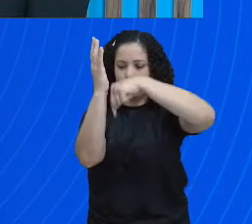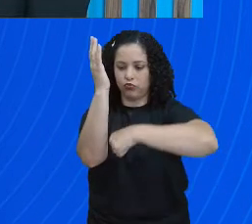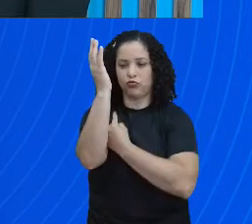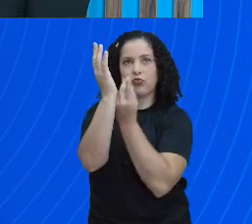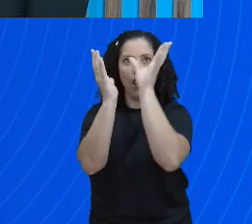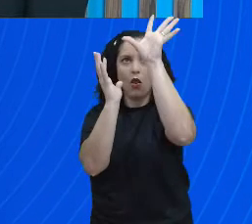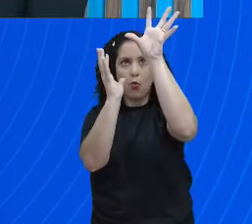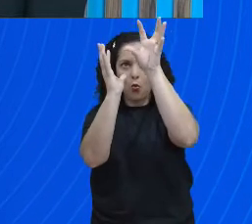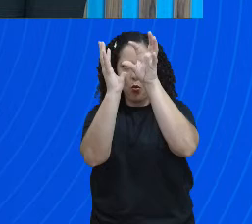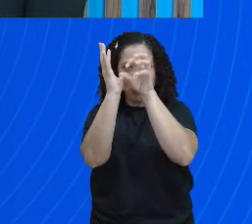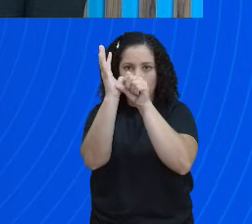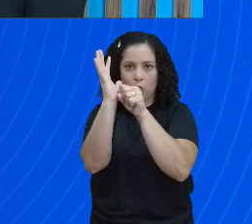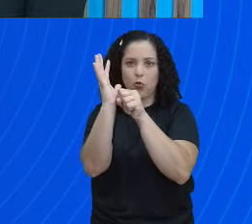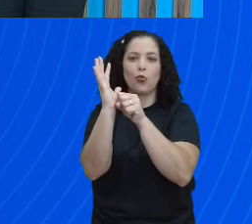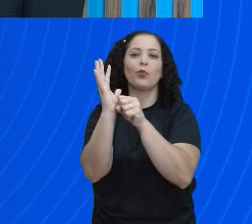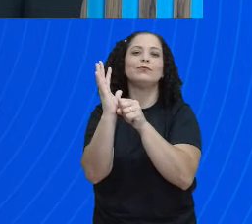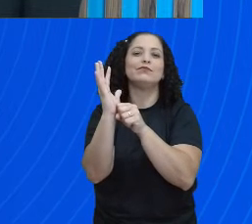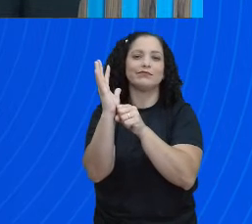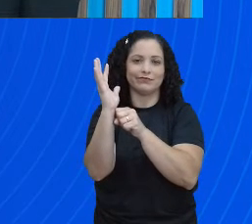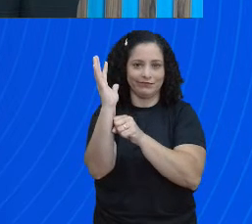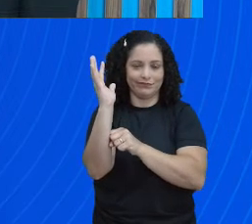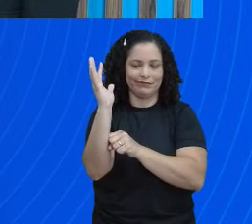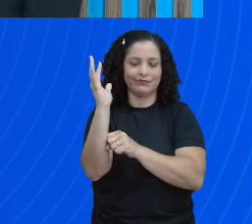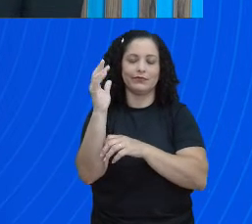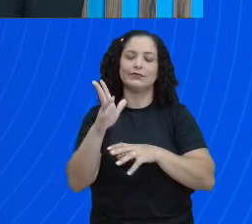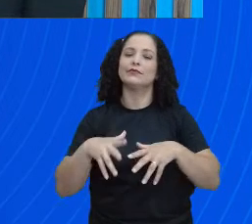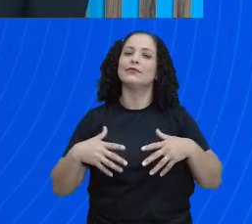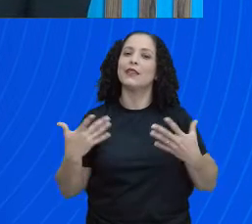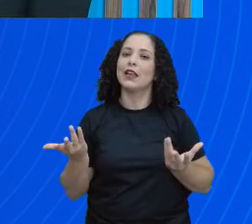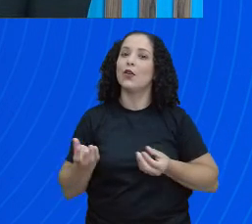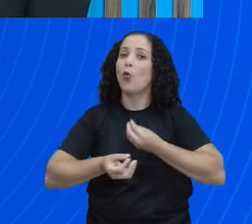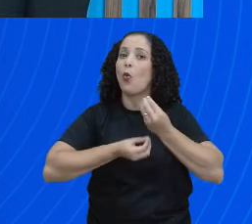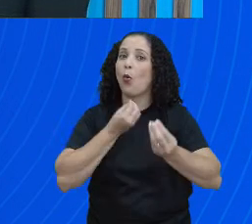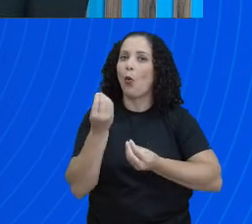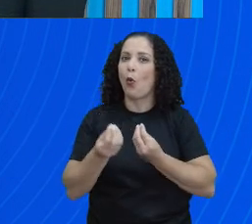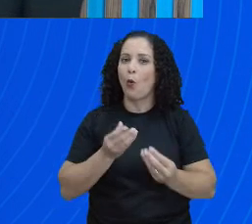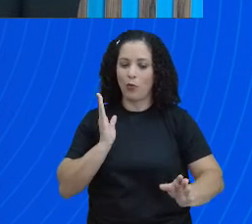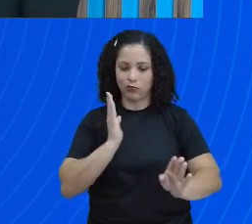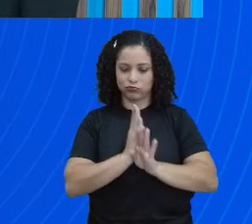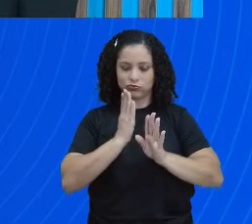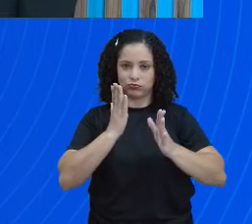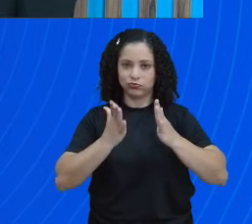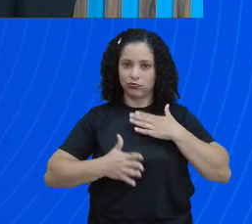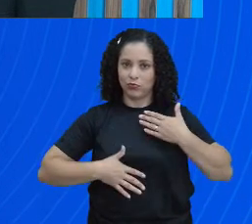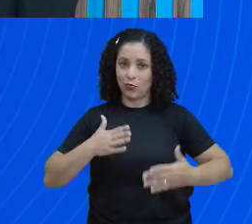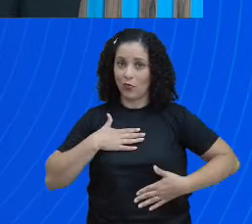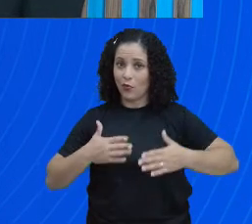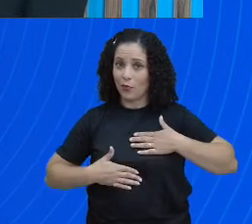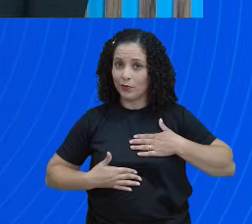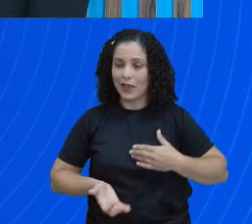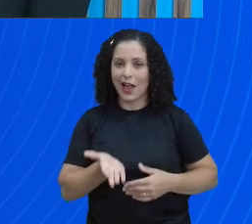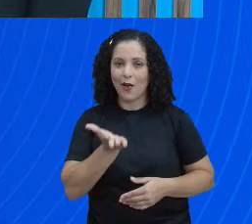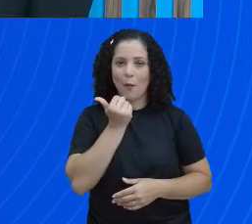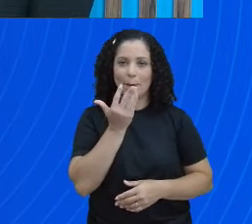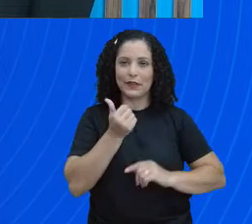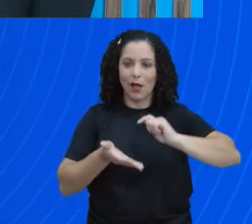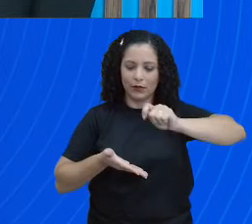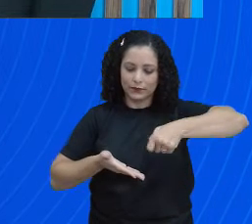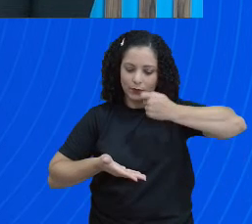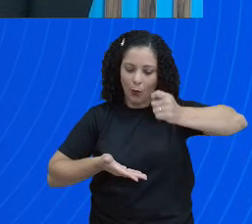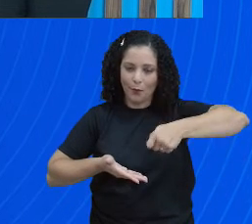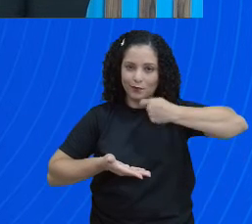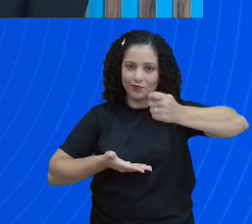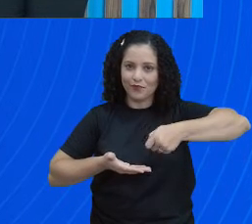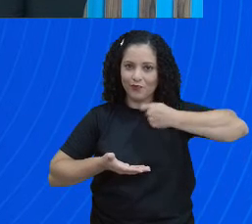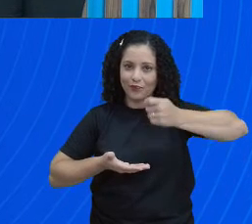aí esse carbono 14. E aí, como é que chega na gente? Através da alimentação, né? Então, a